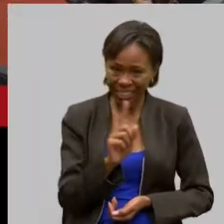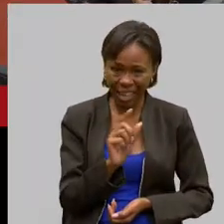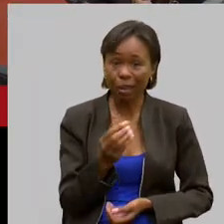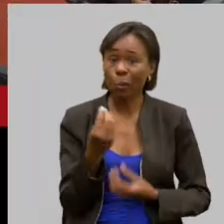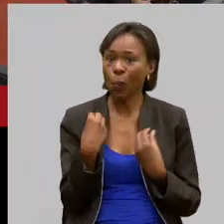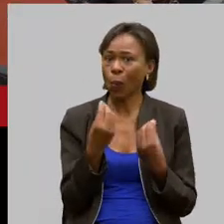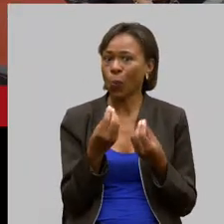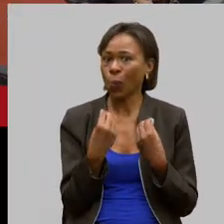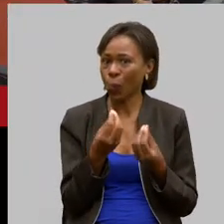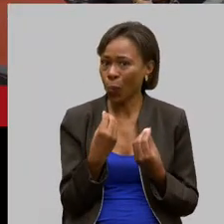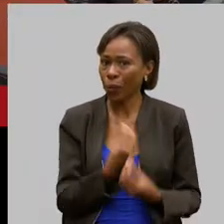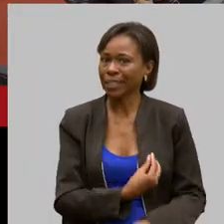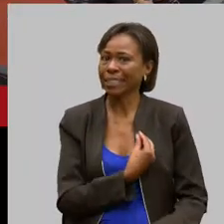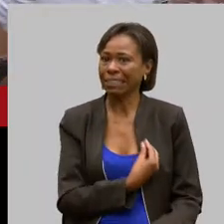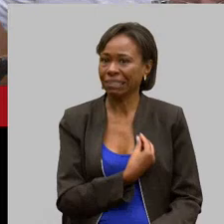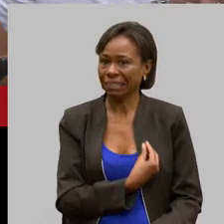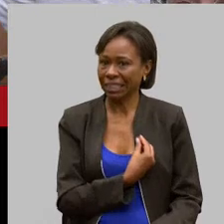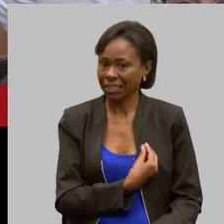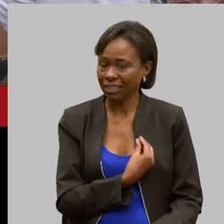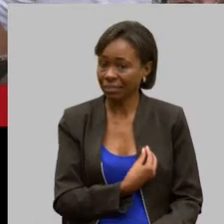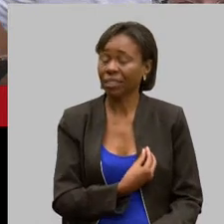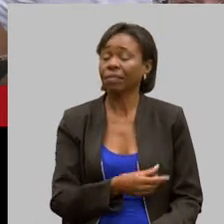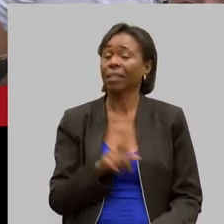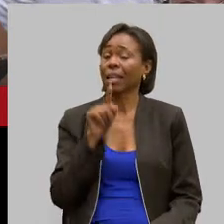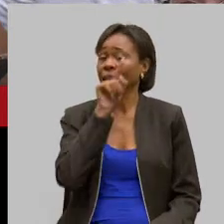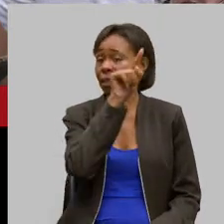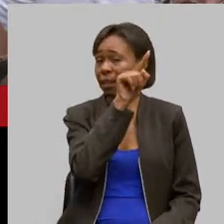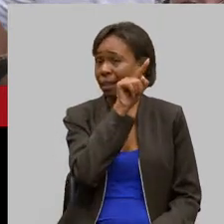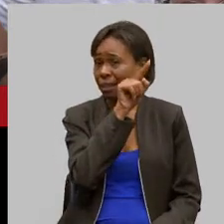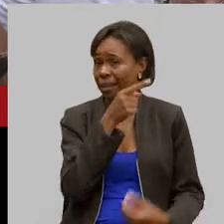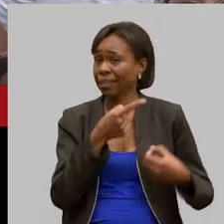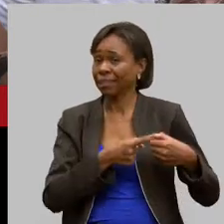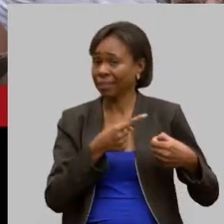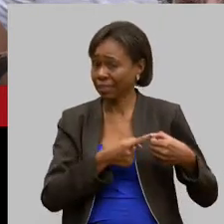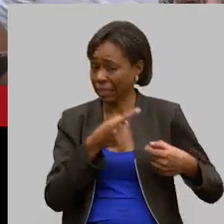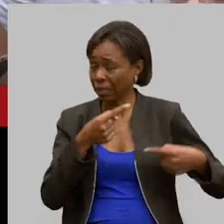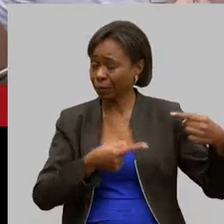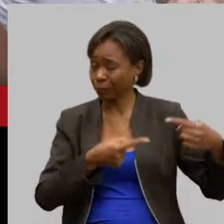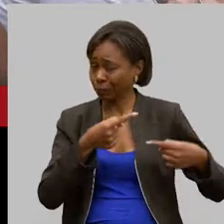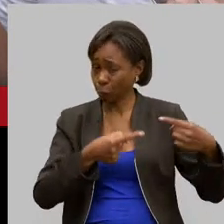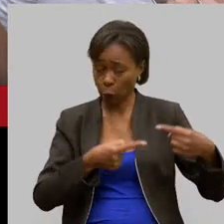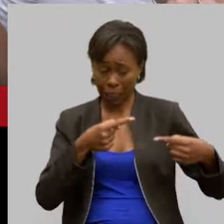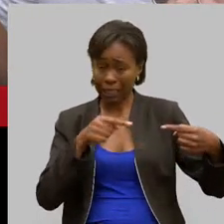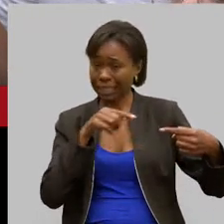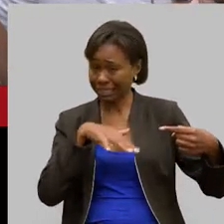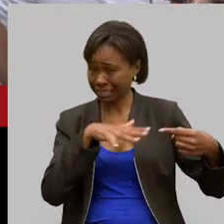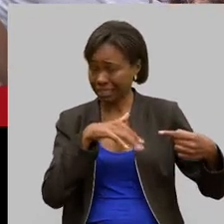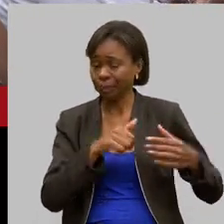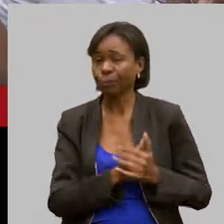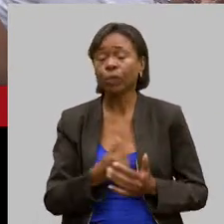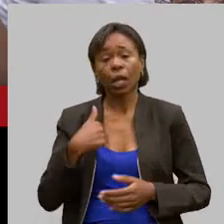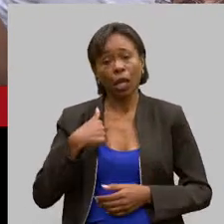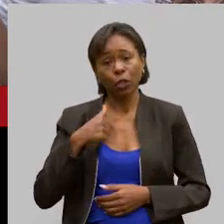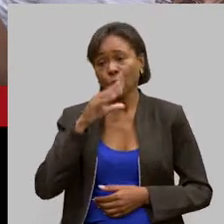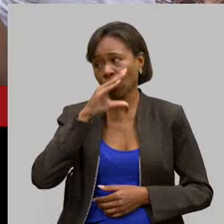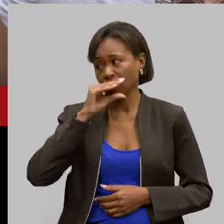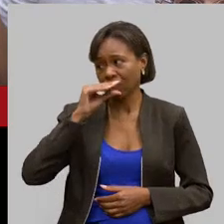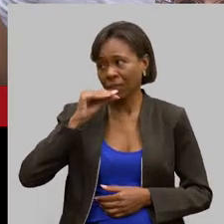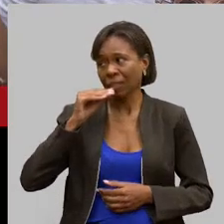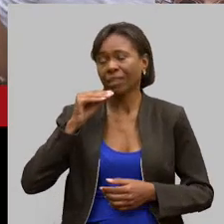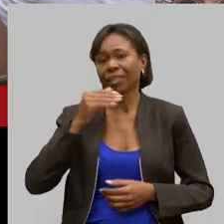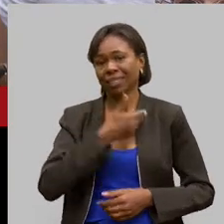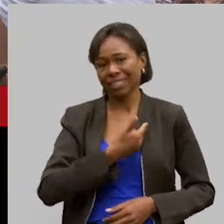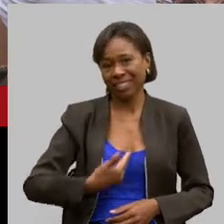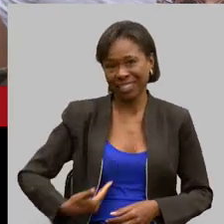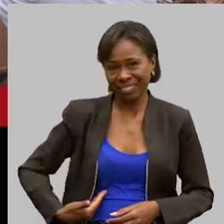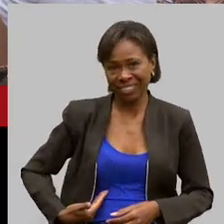vivido né a política lá meu Deus né e eu sou funcionária pública sou ativista da